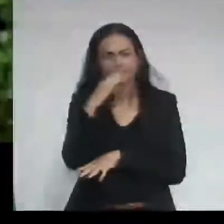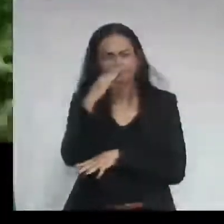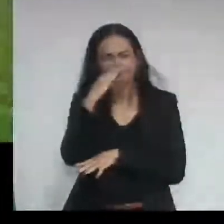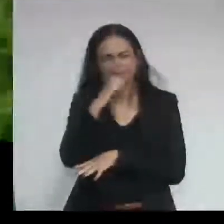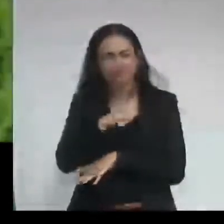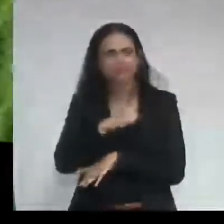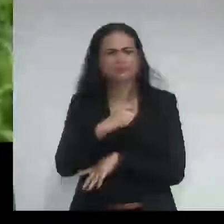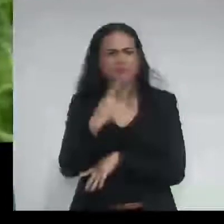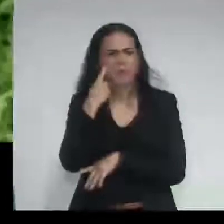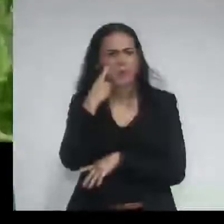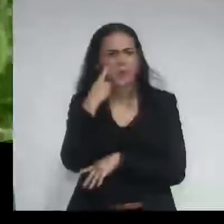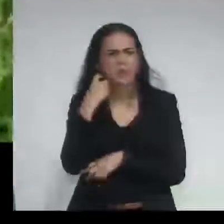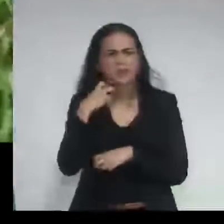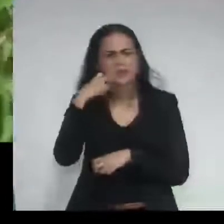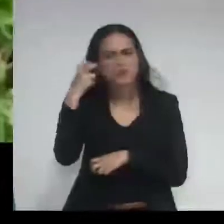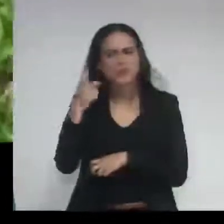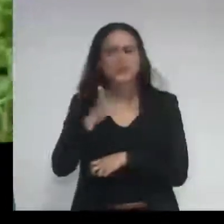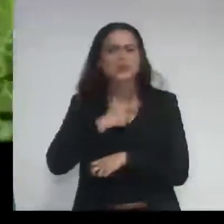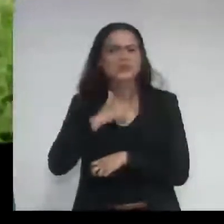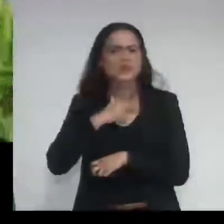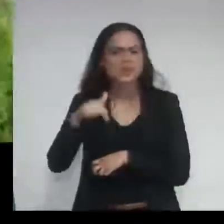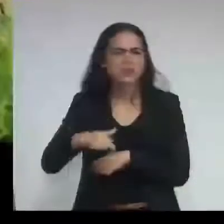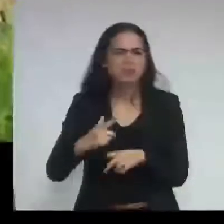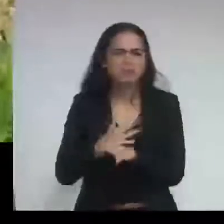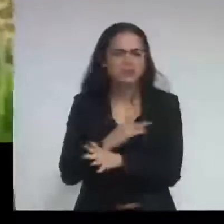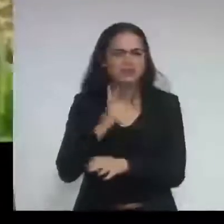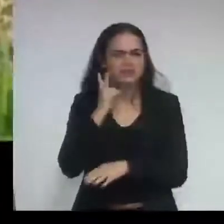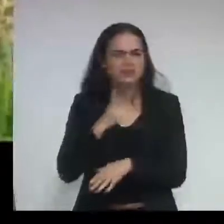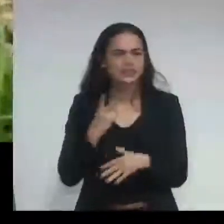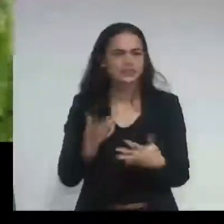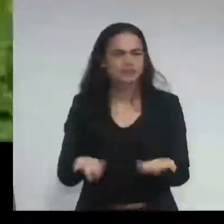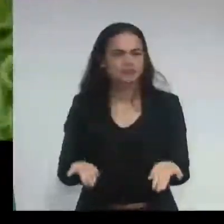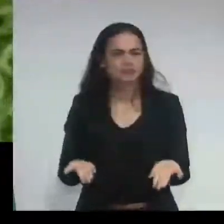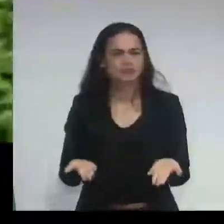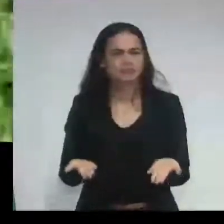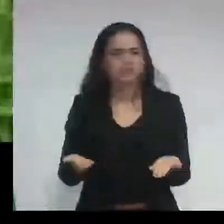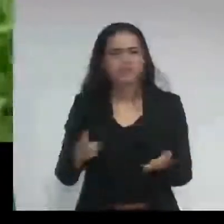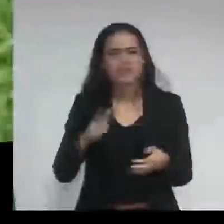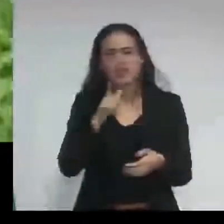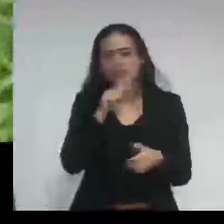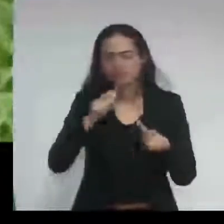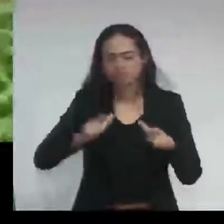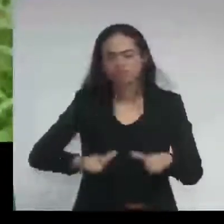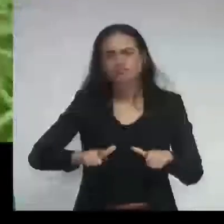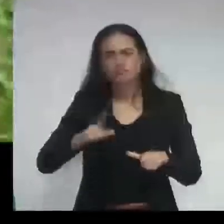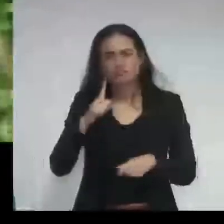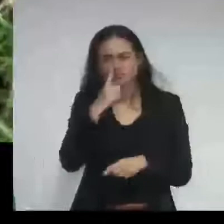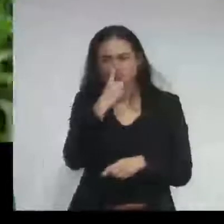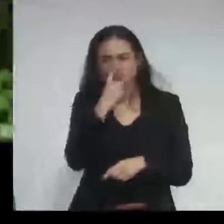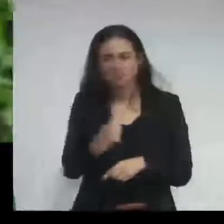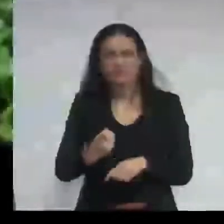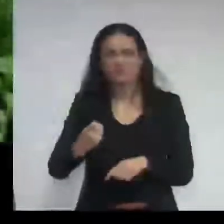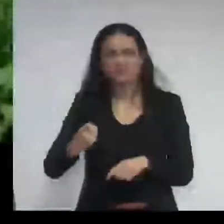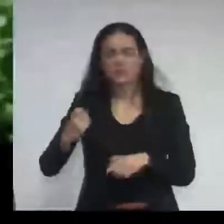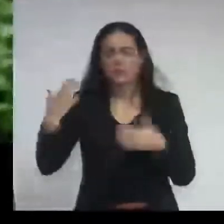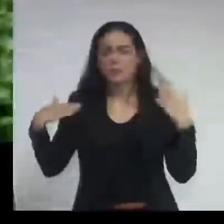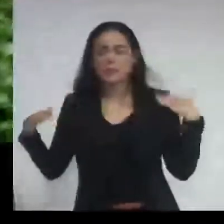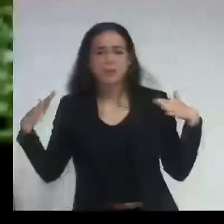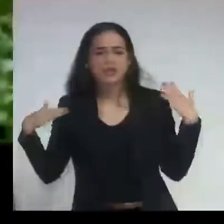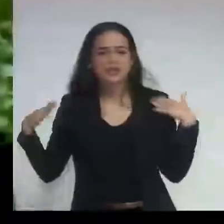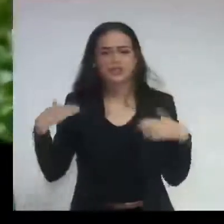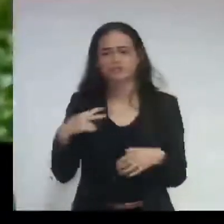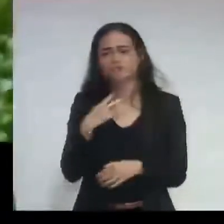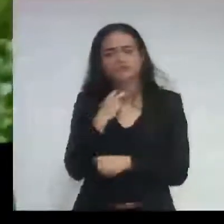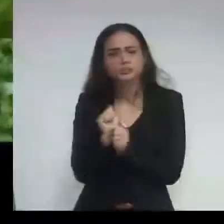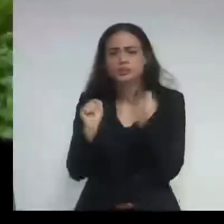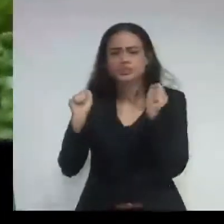gente. Olha que vergonha para a nossa cidade. Tem uma lagoa fedida, uma lagoa que as pessoas não podem ir lá passear e que os